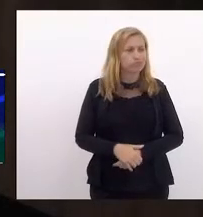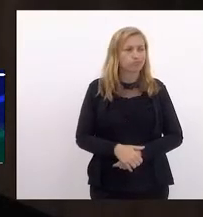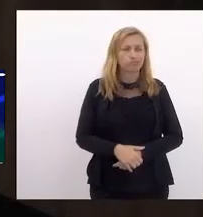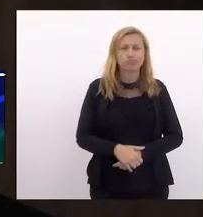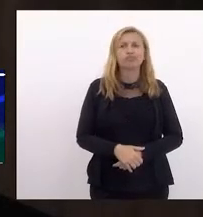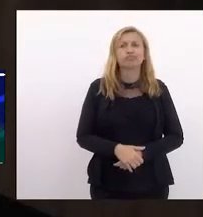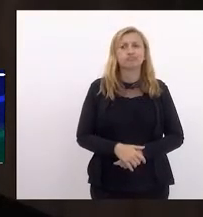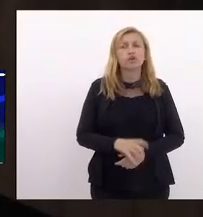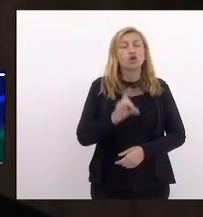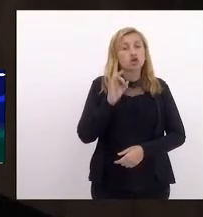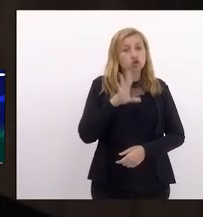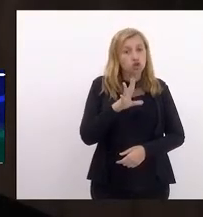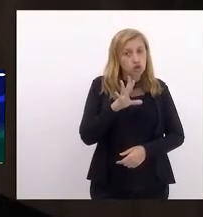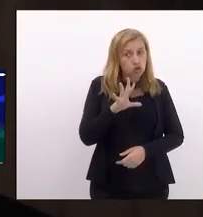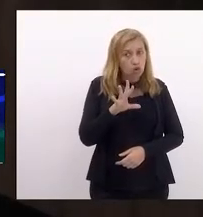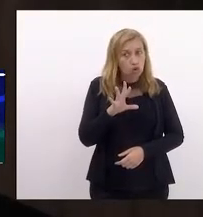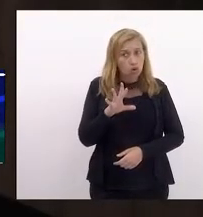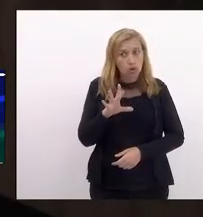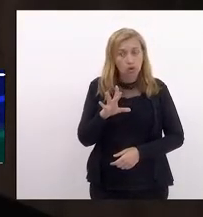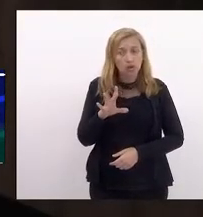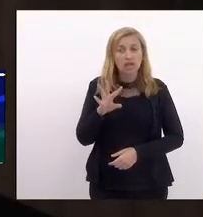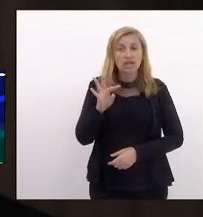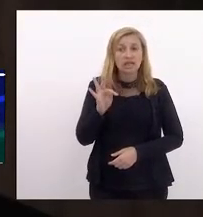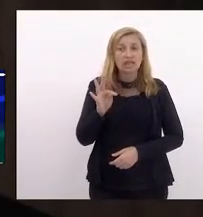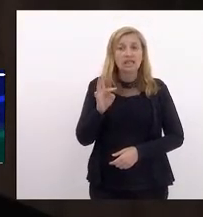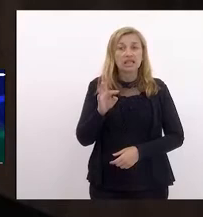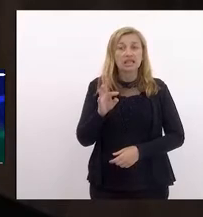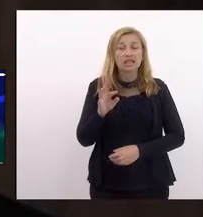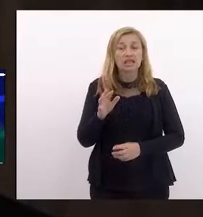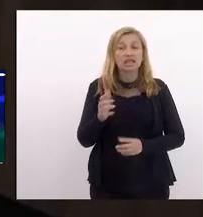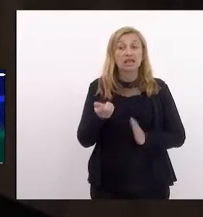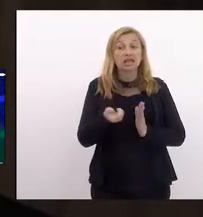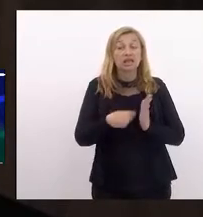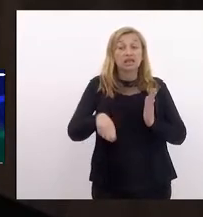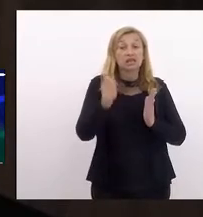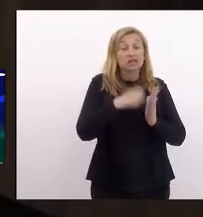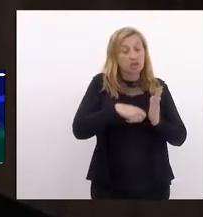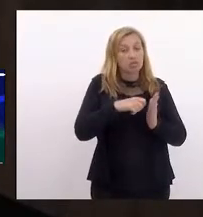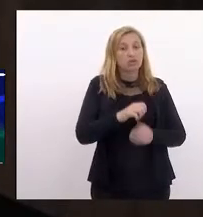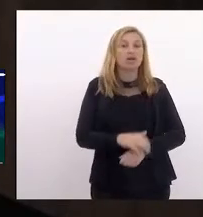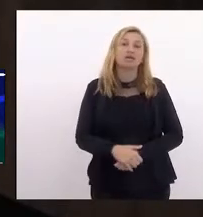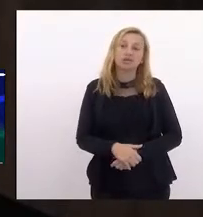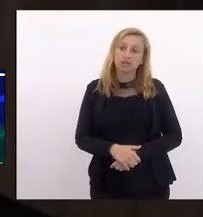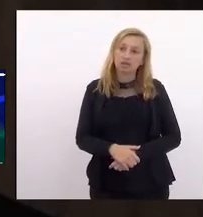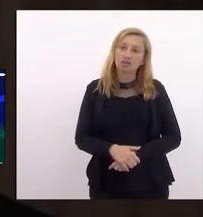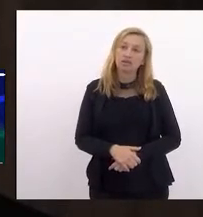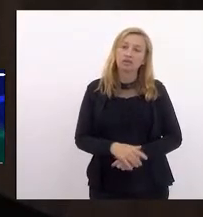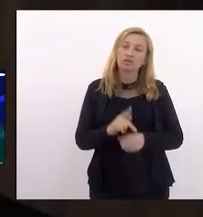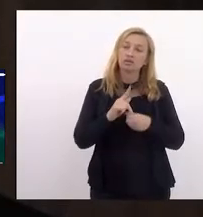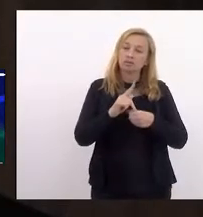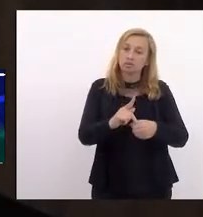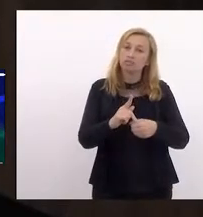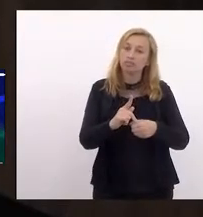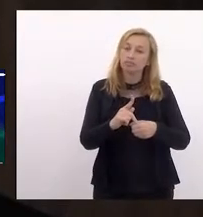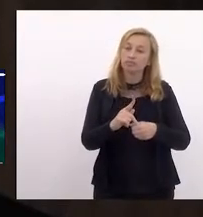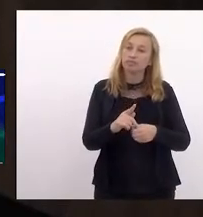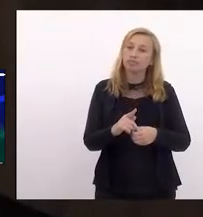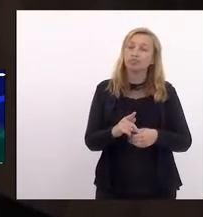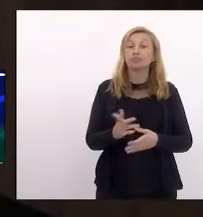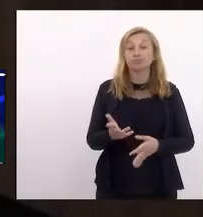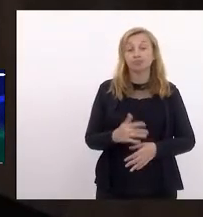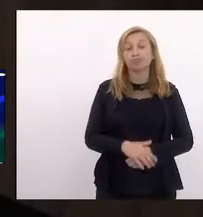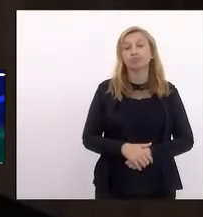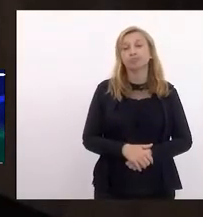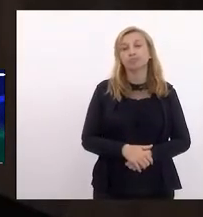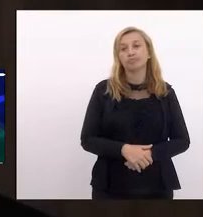isso só na cadeia tributária e apoio tributário e rode participação especial EA